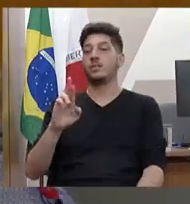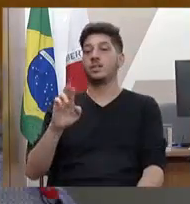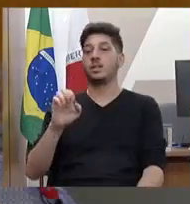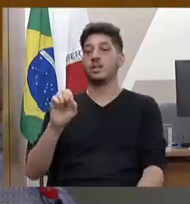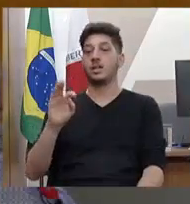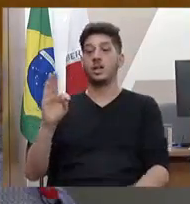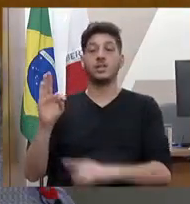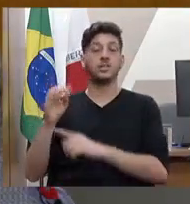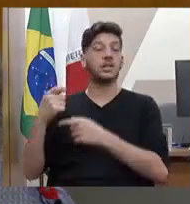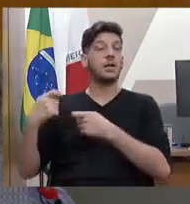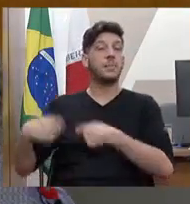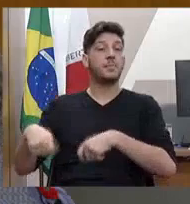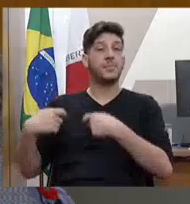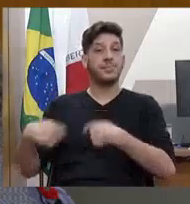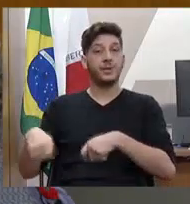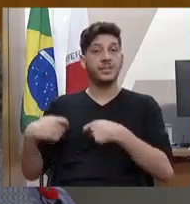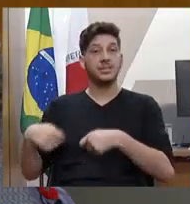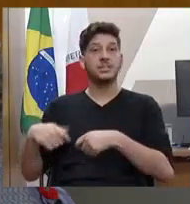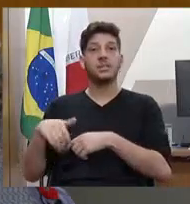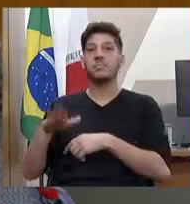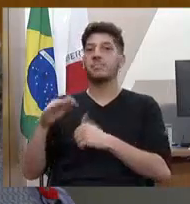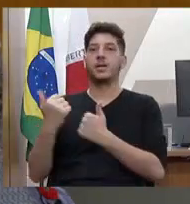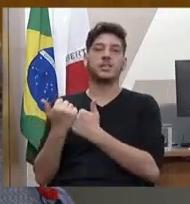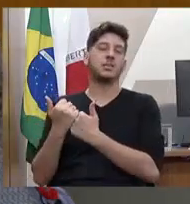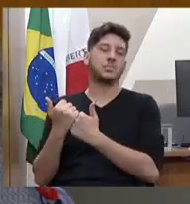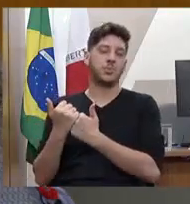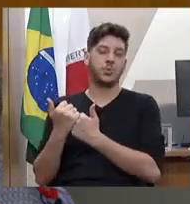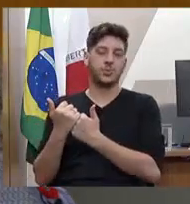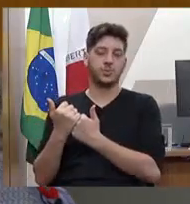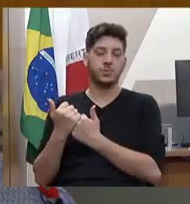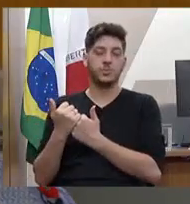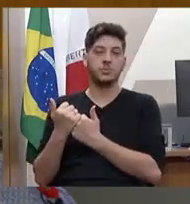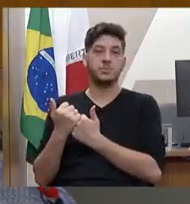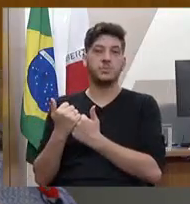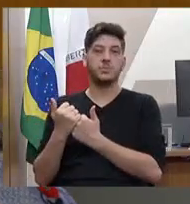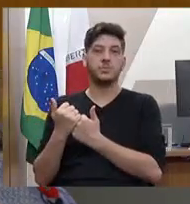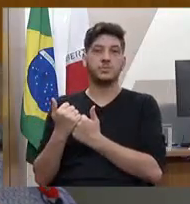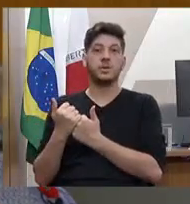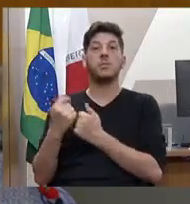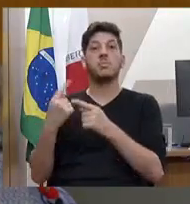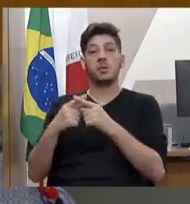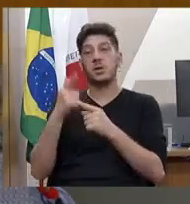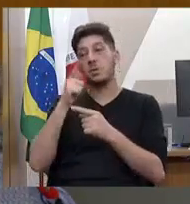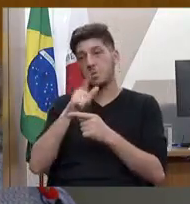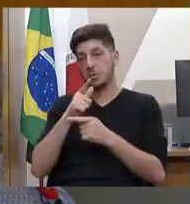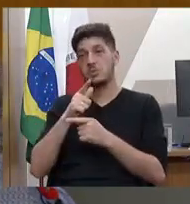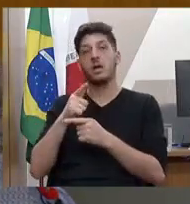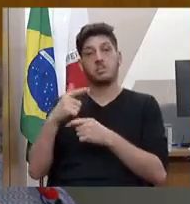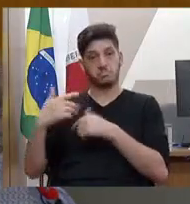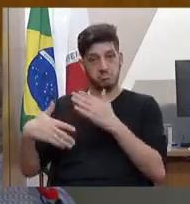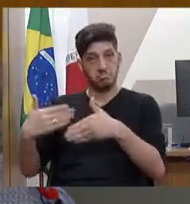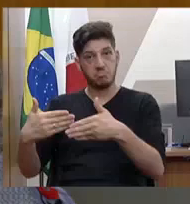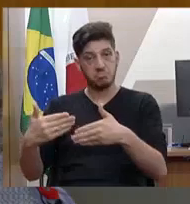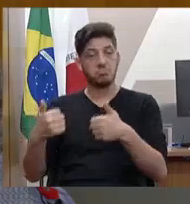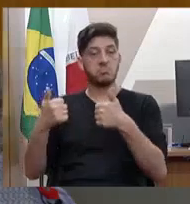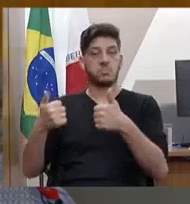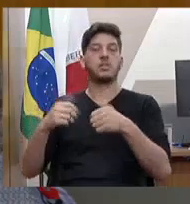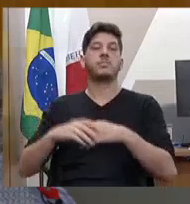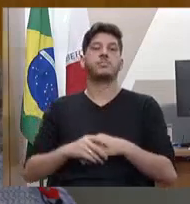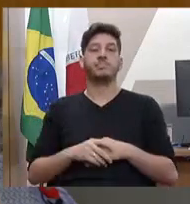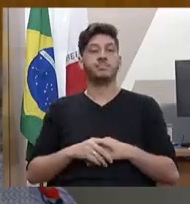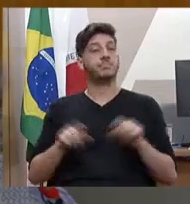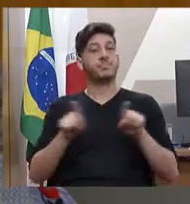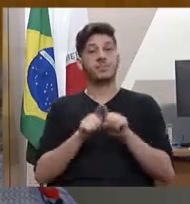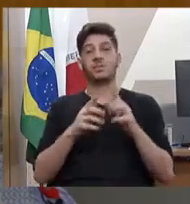precisam de mais apoio para funcionar e tem uma coisa que é muito complicada que